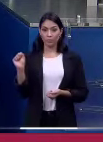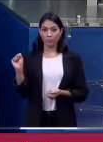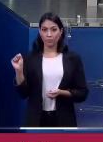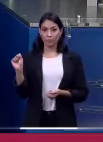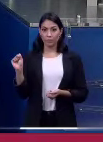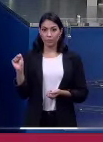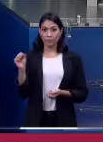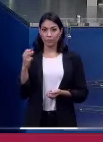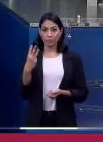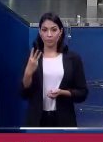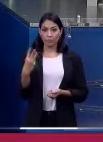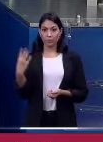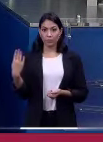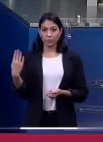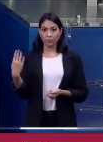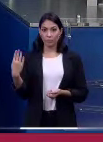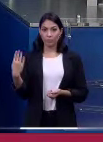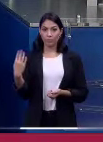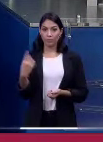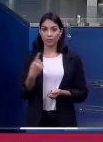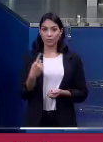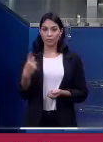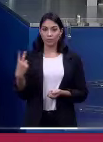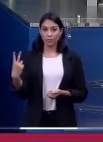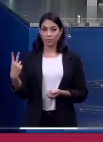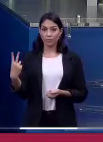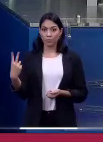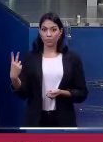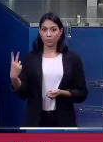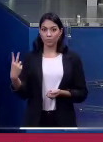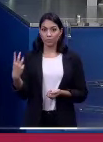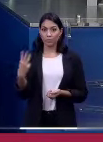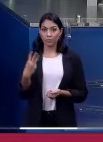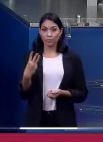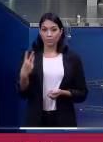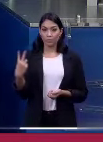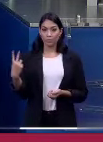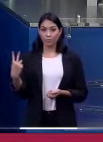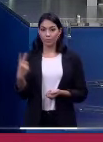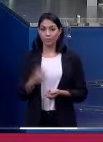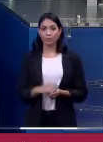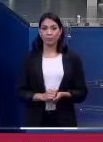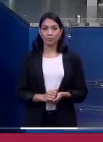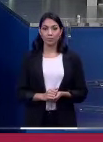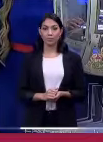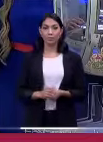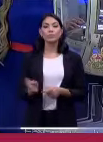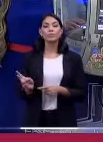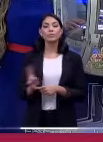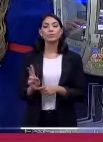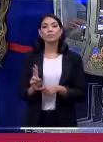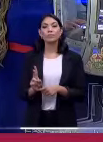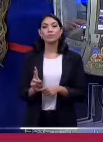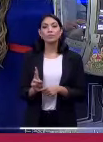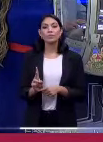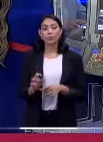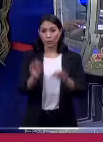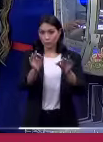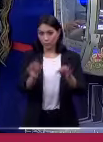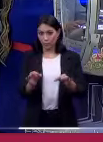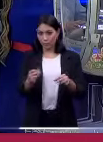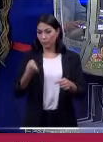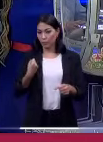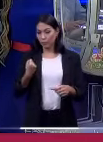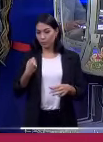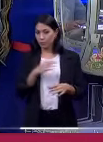38, 34, 12 e 32. As senhoras auditoras populares